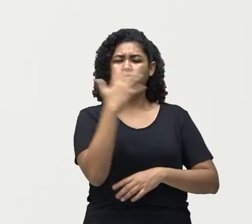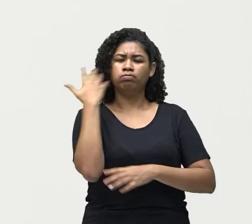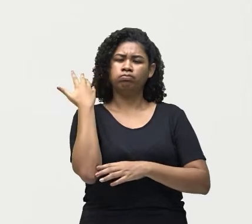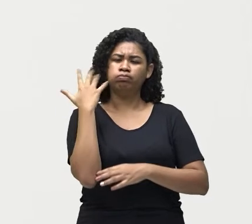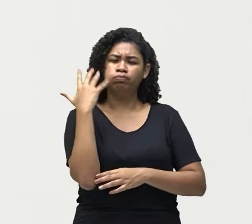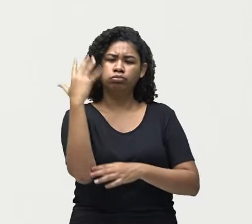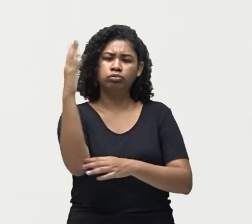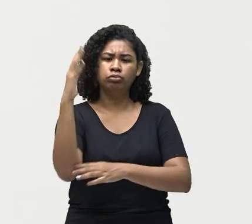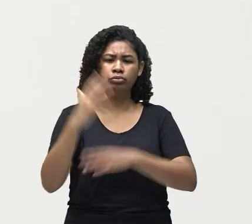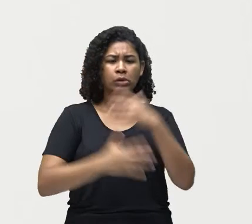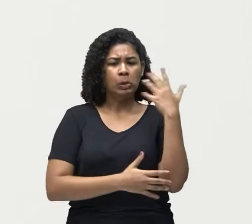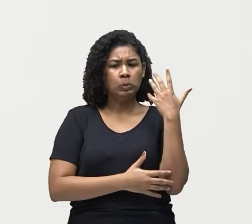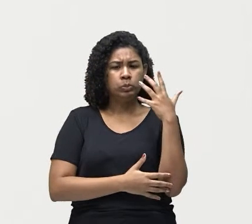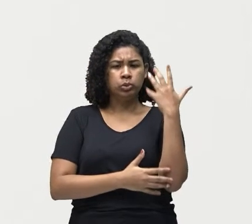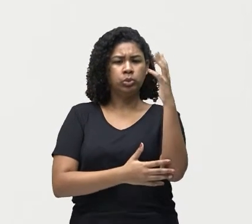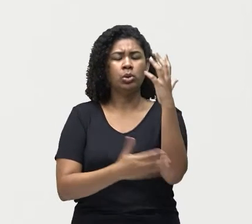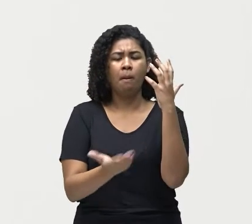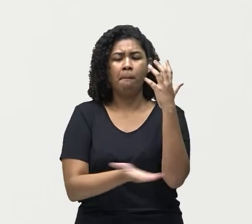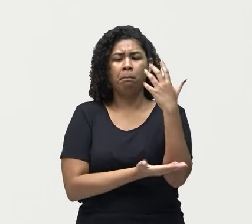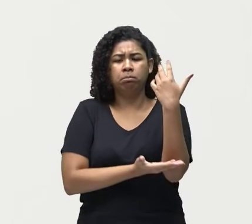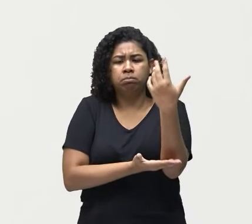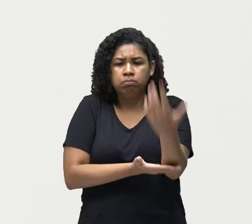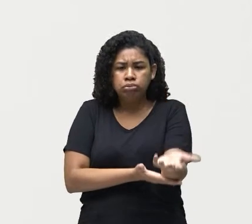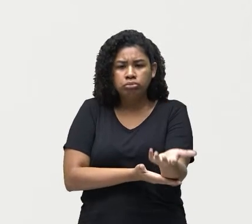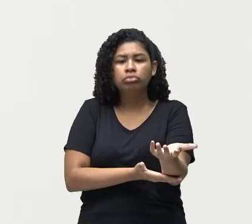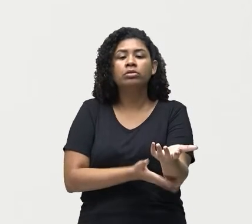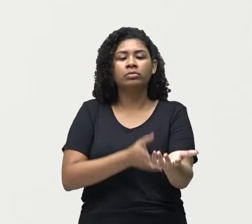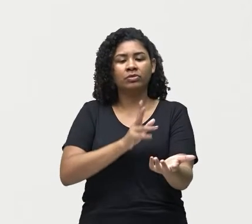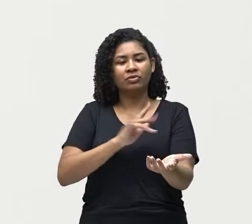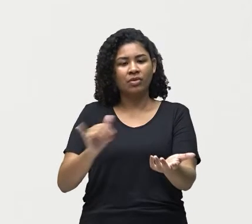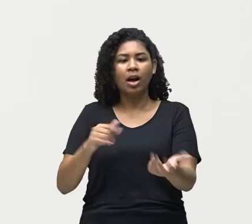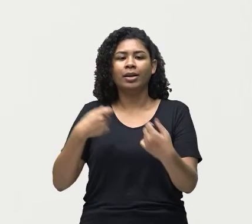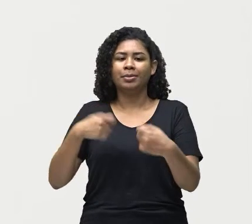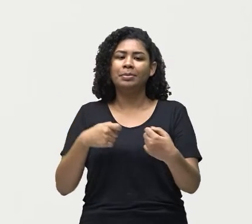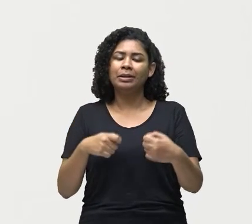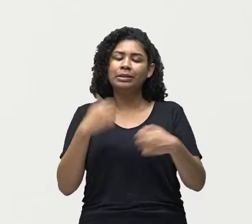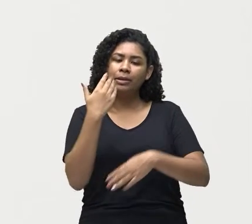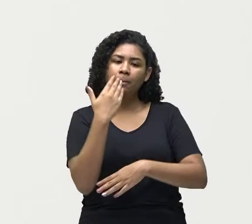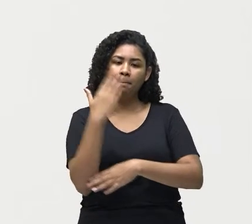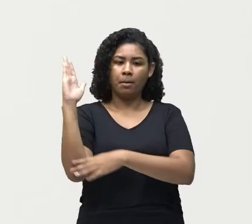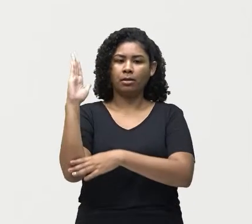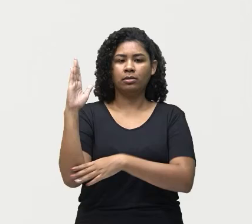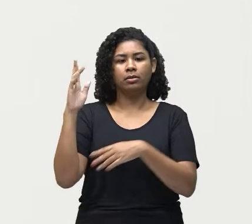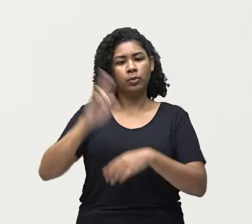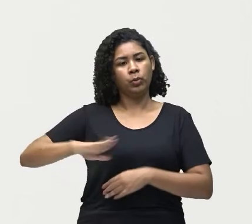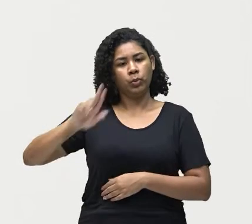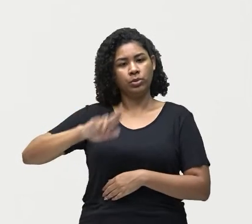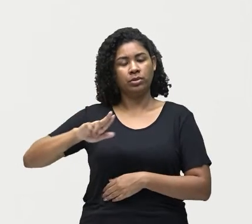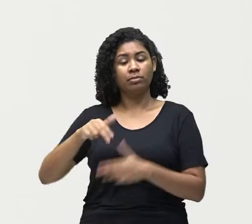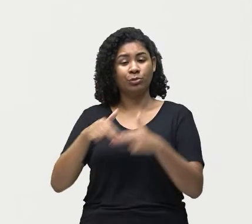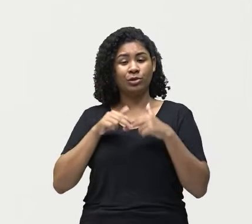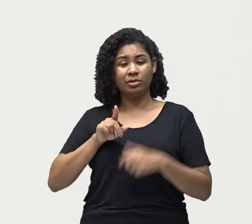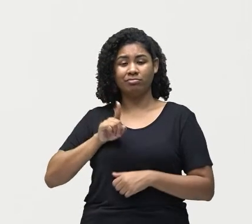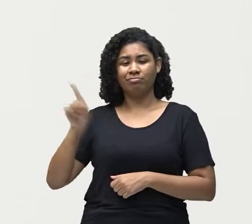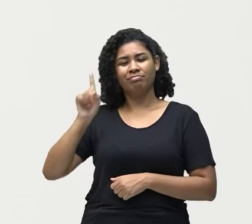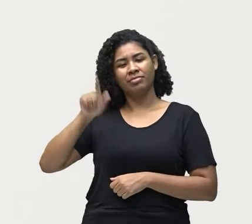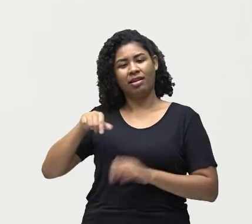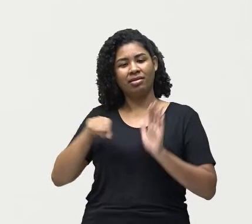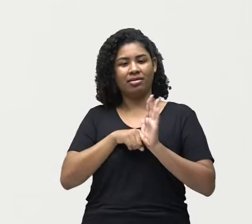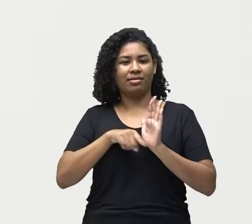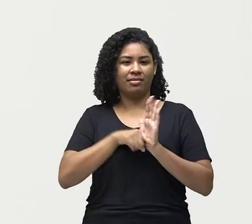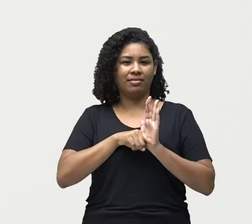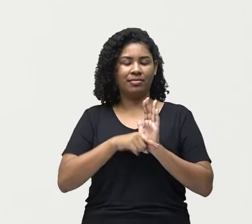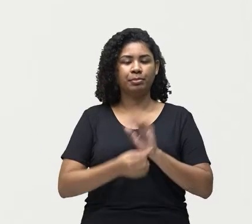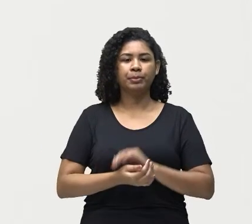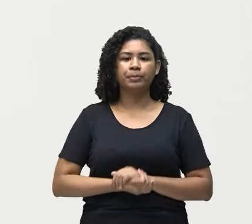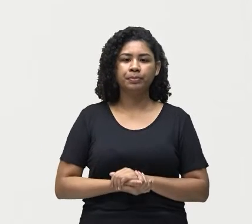derrubada inconsciente de florestas para extrair madeira, né? Então, essa é uma outra desvantagem. E